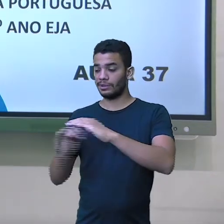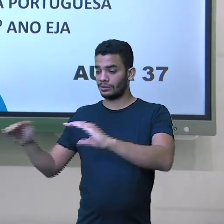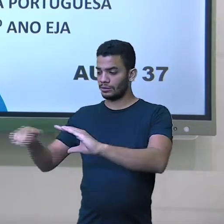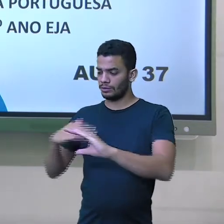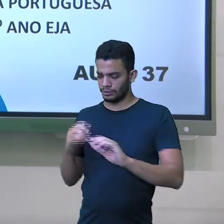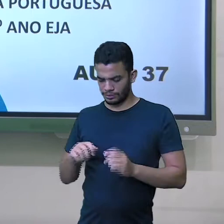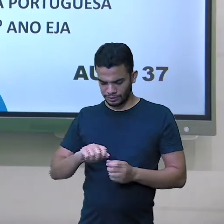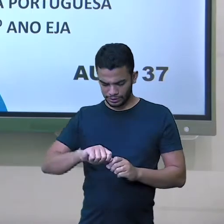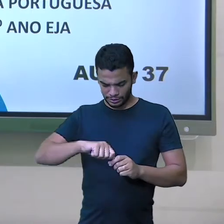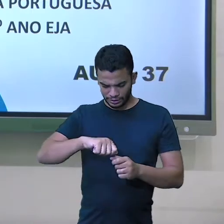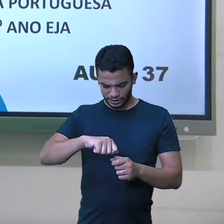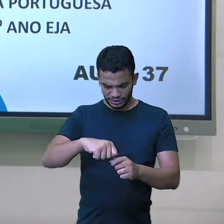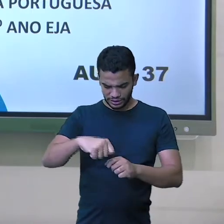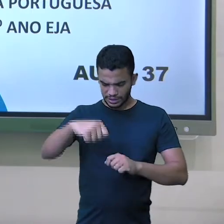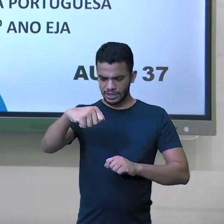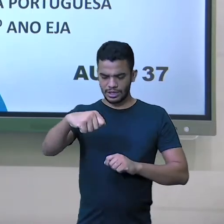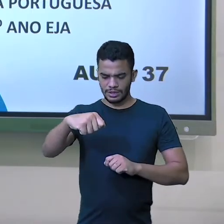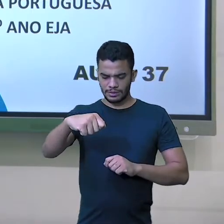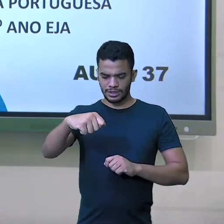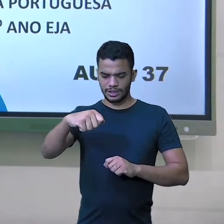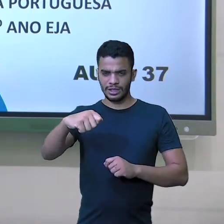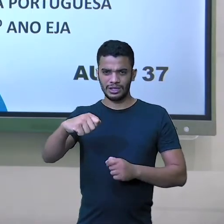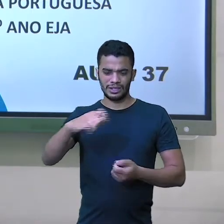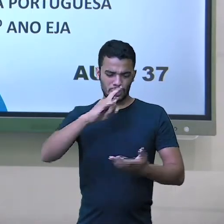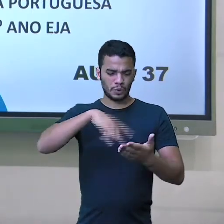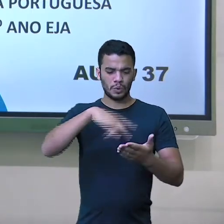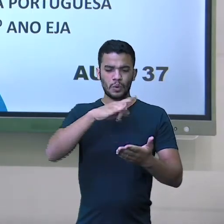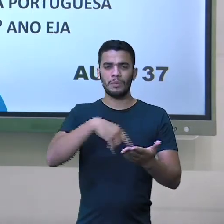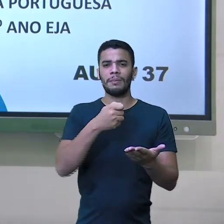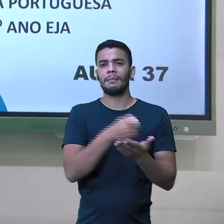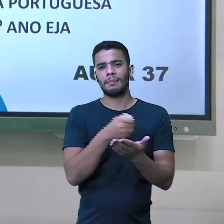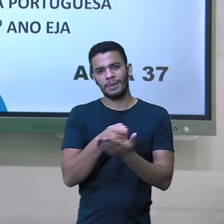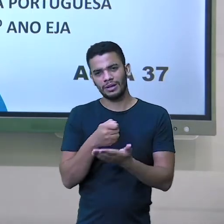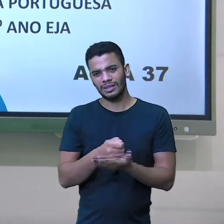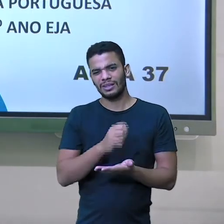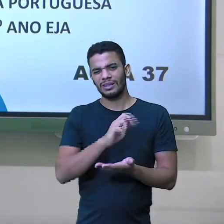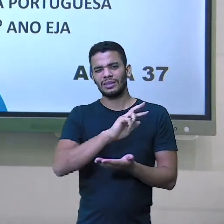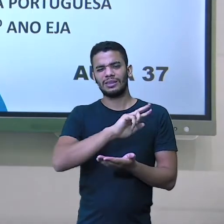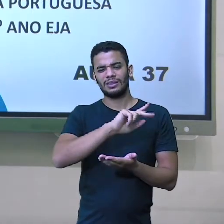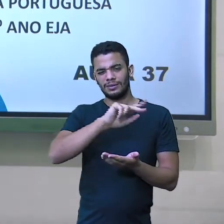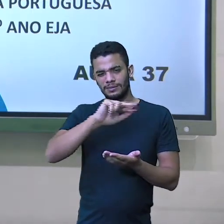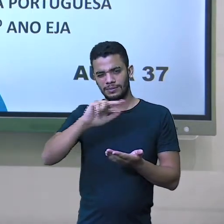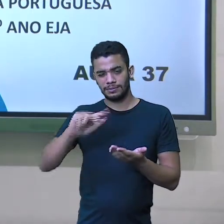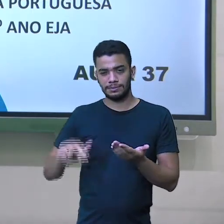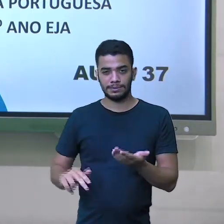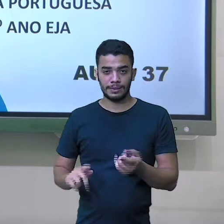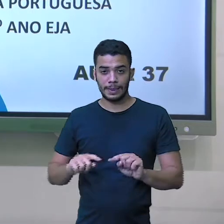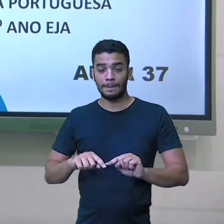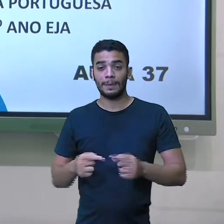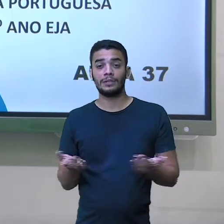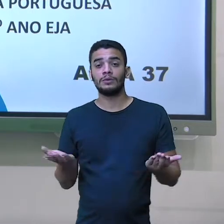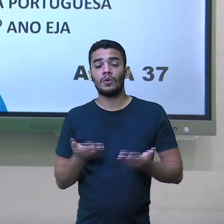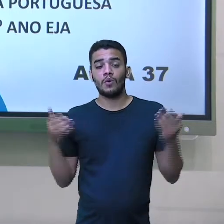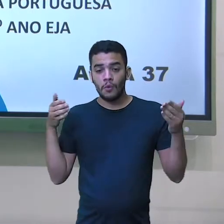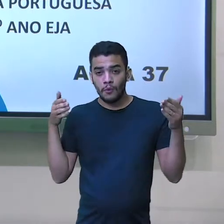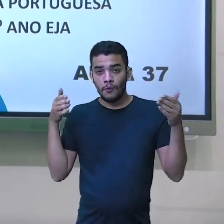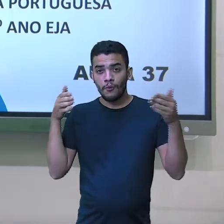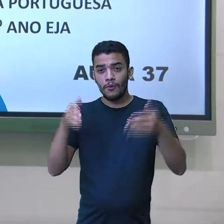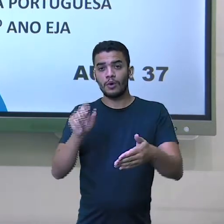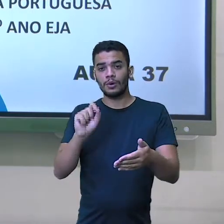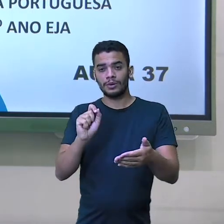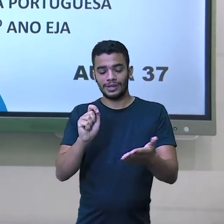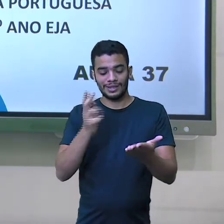cartas de cobrança, inúmeras cartas. Mas hoje daremos ênfase em carta